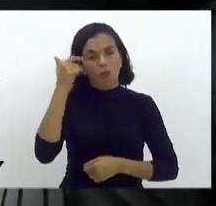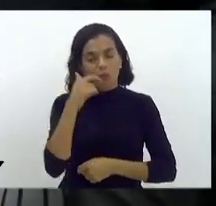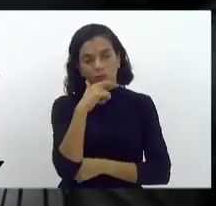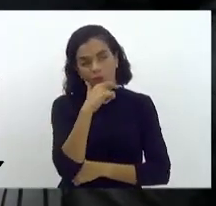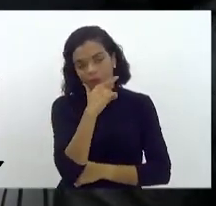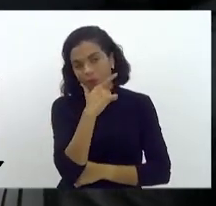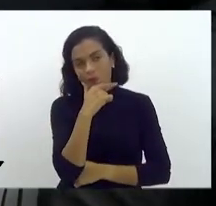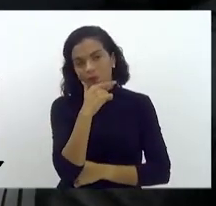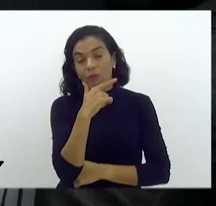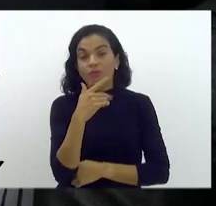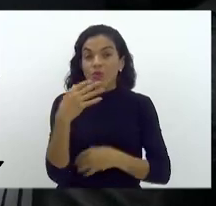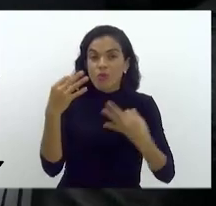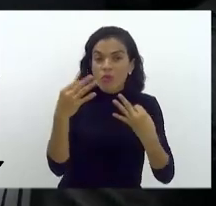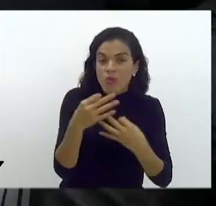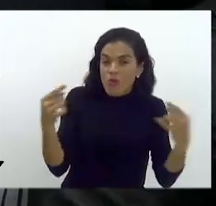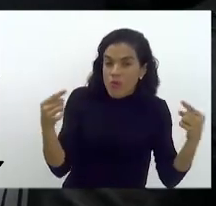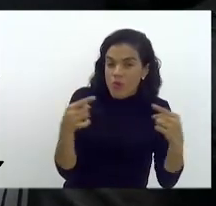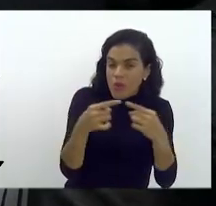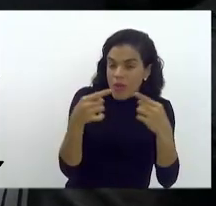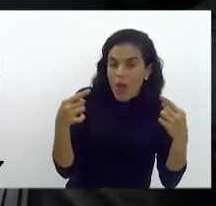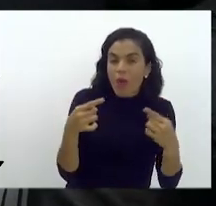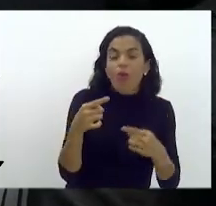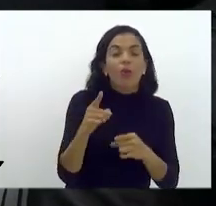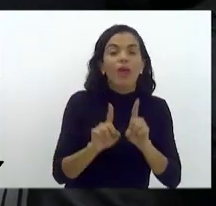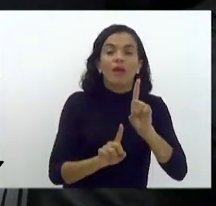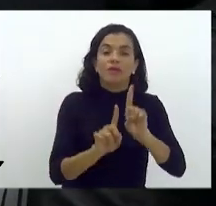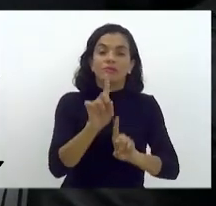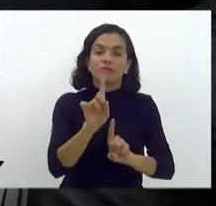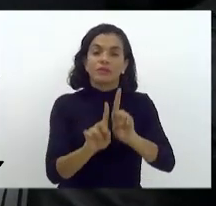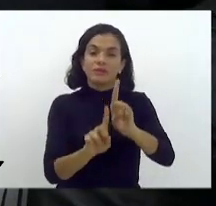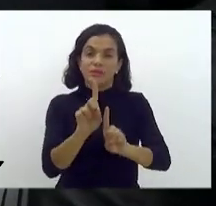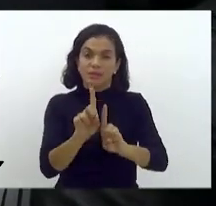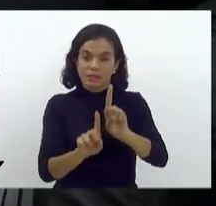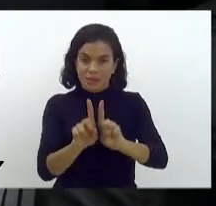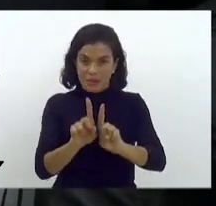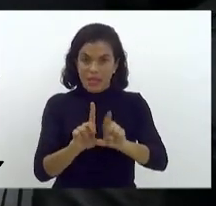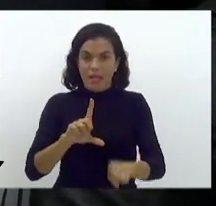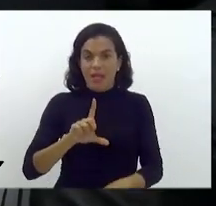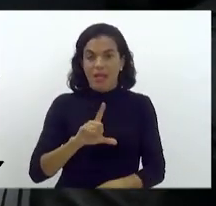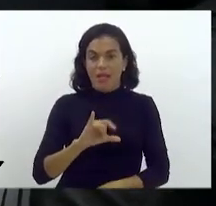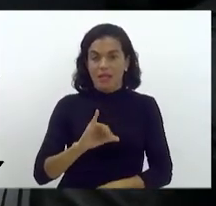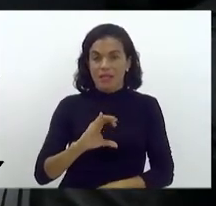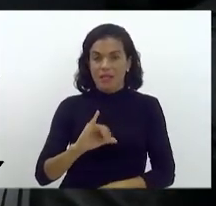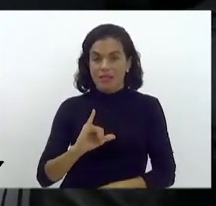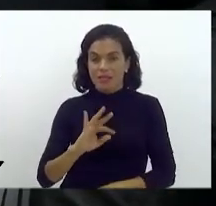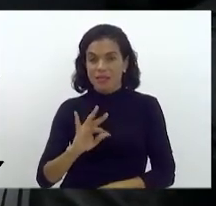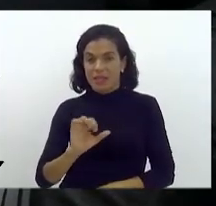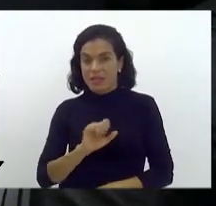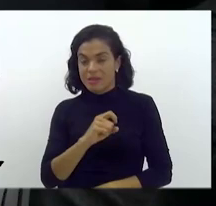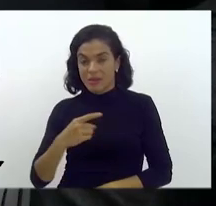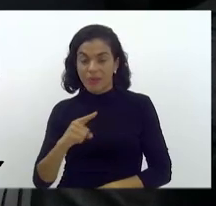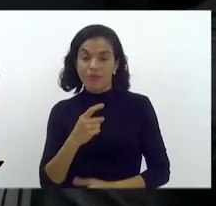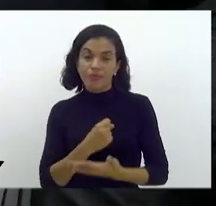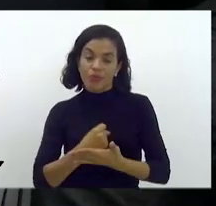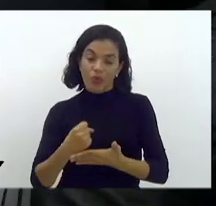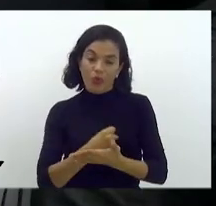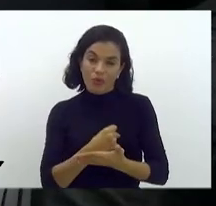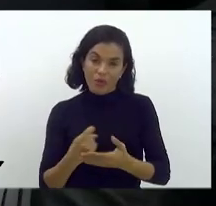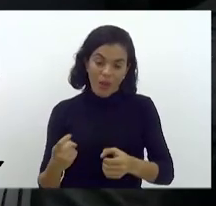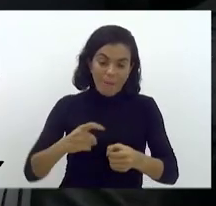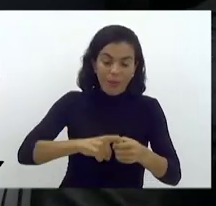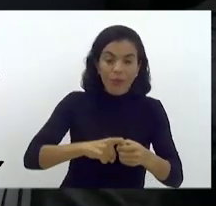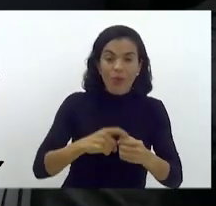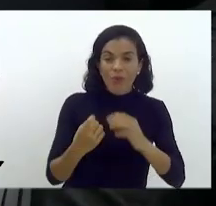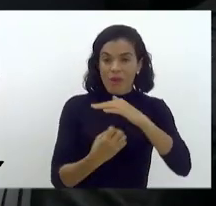O ideal era fazer uma licitação para contratar uma empresa que